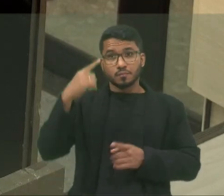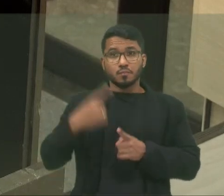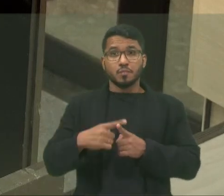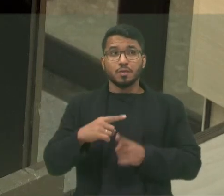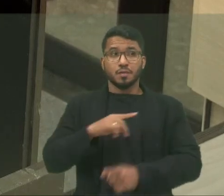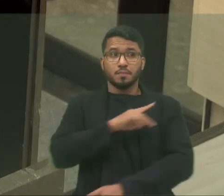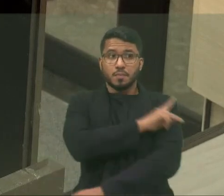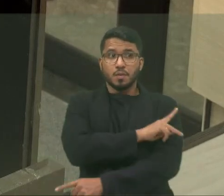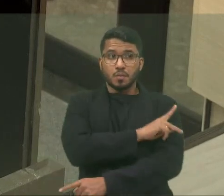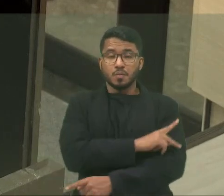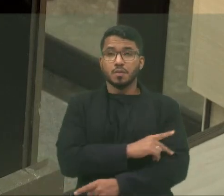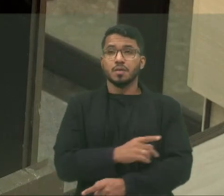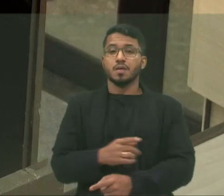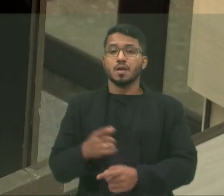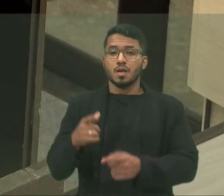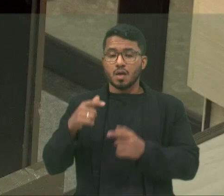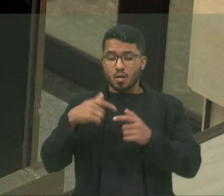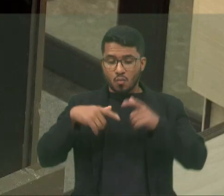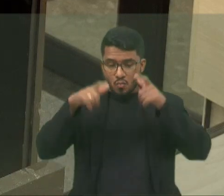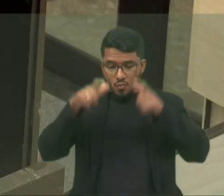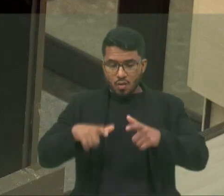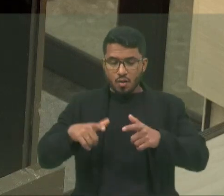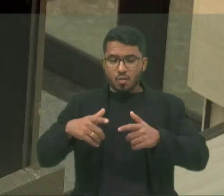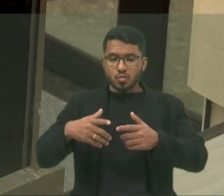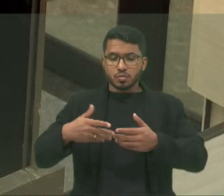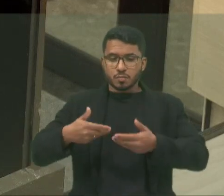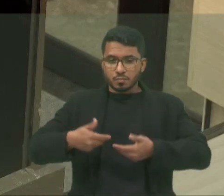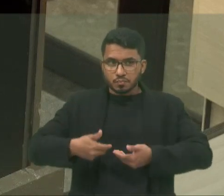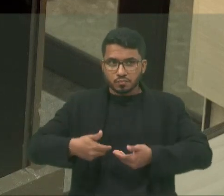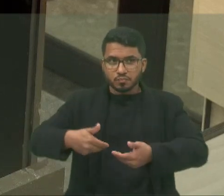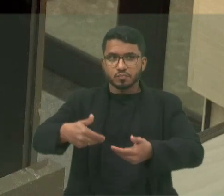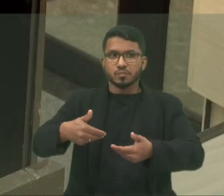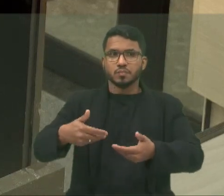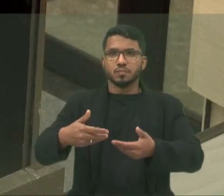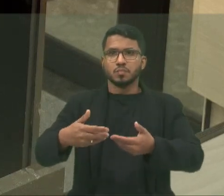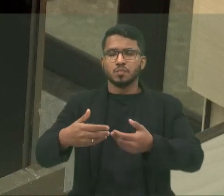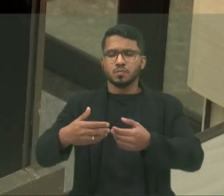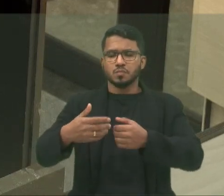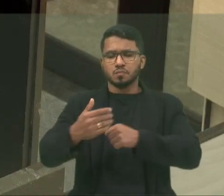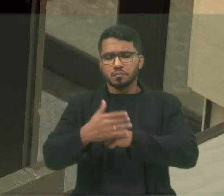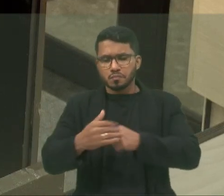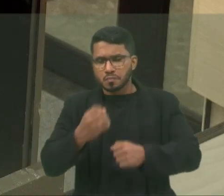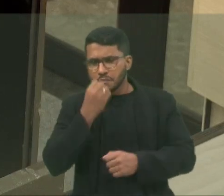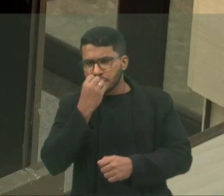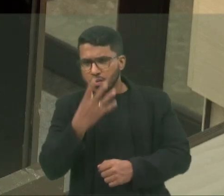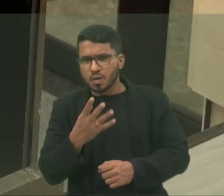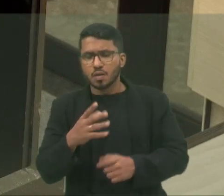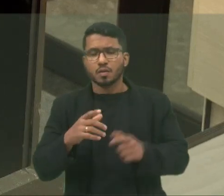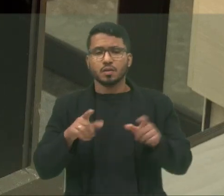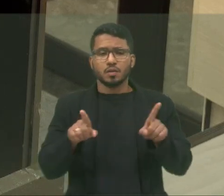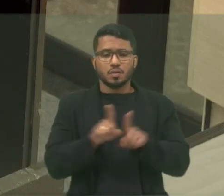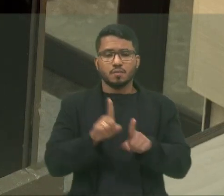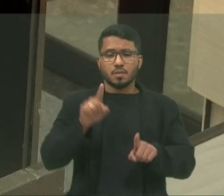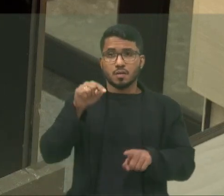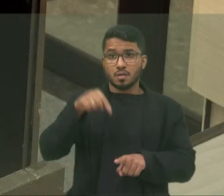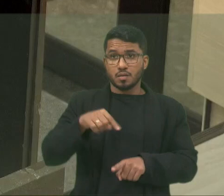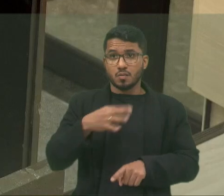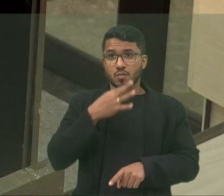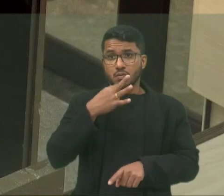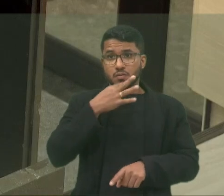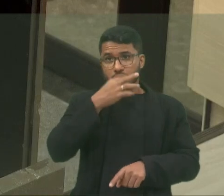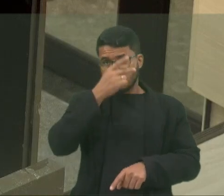caminho. Um Piauí que me recebeu, que me acolheu de braços abertos, onde conheci pessoas e grandes